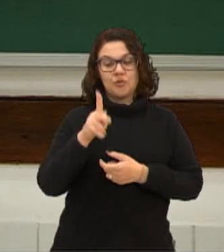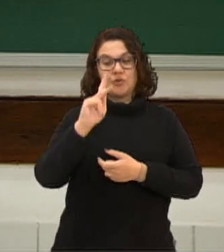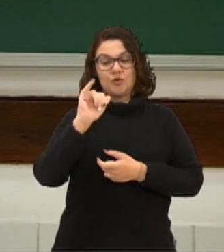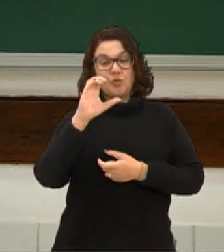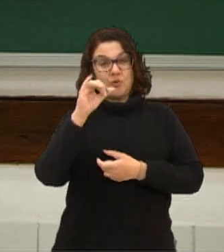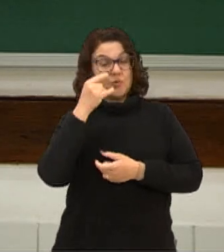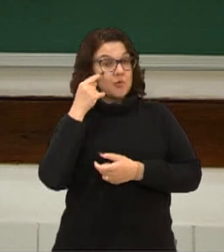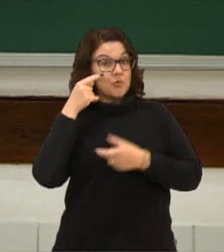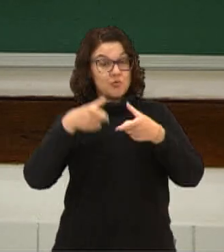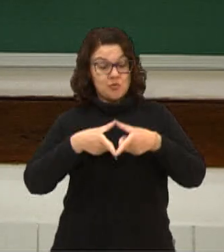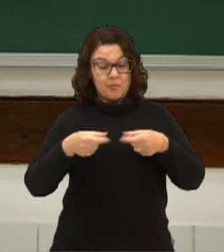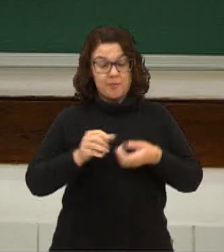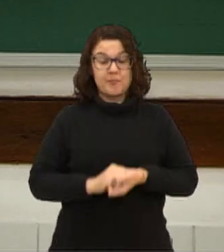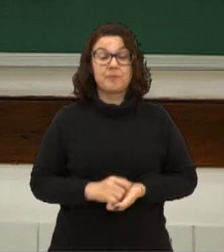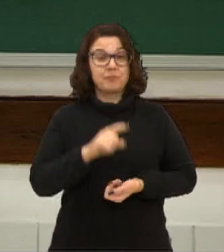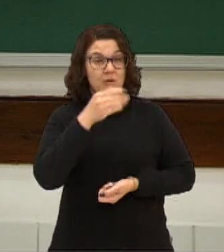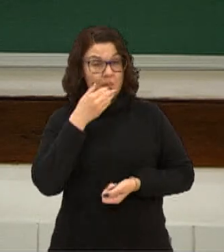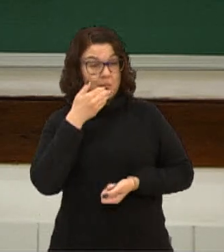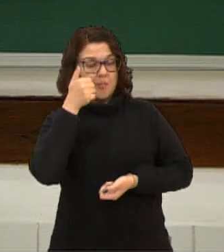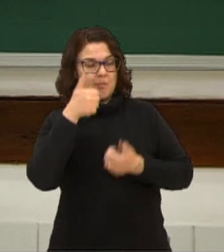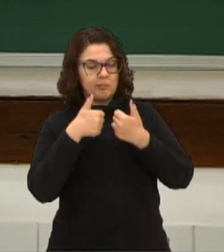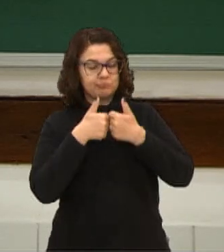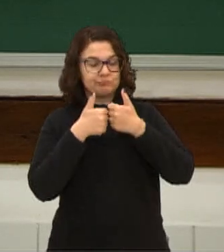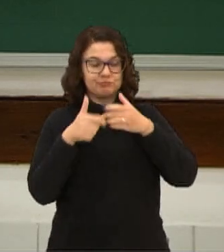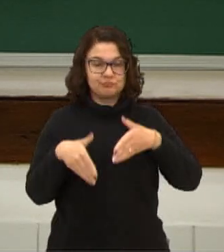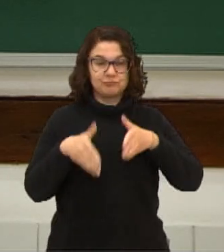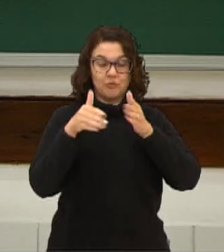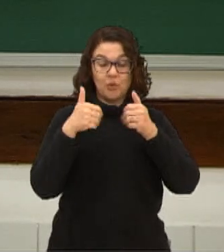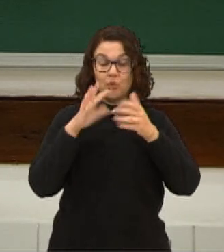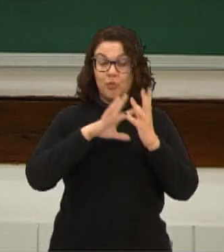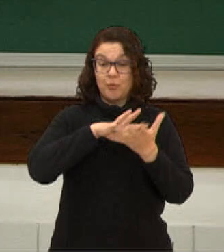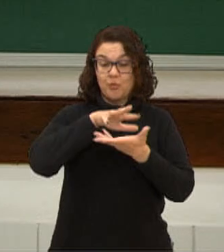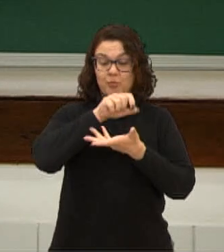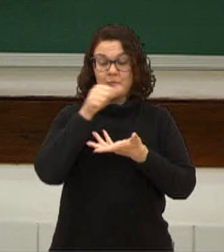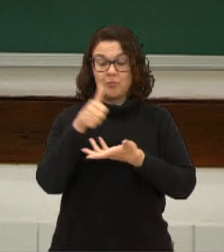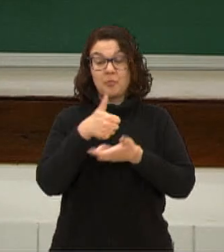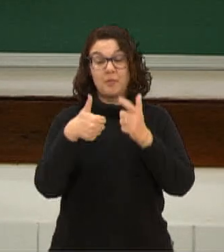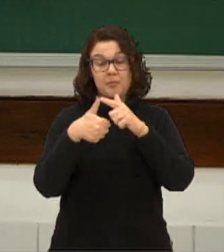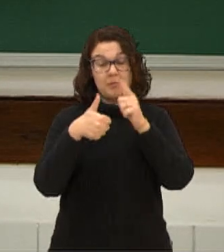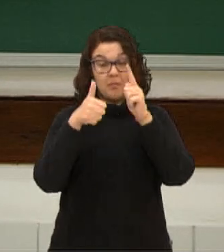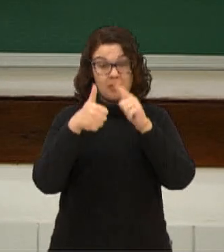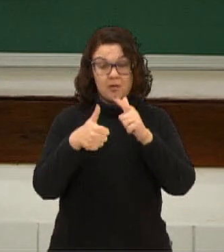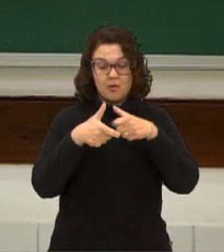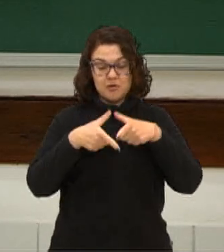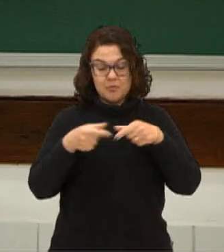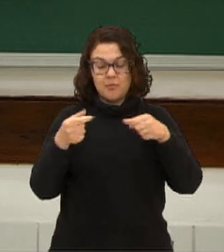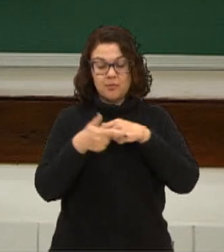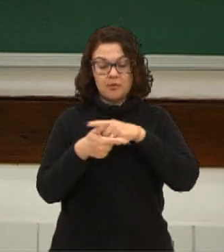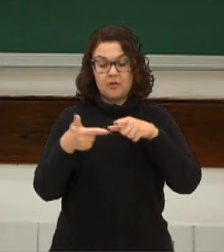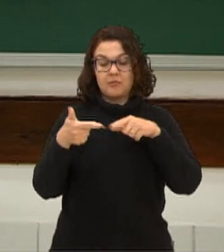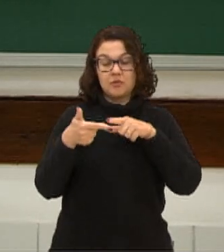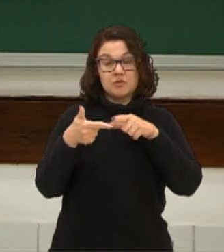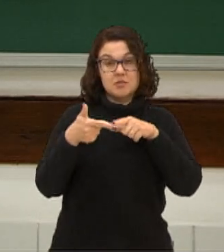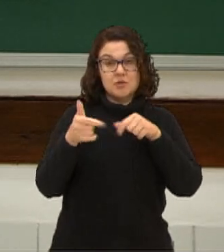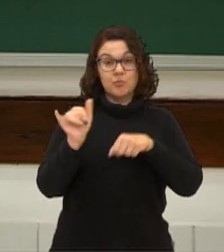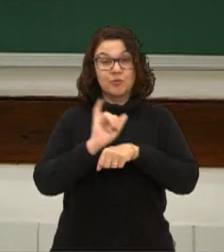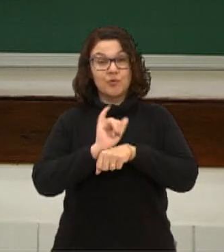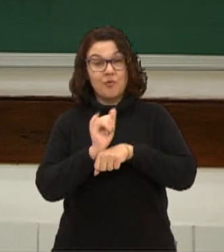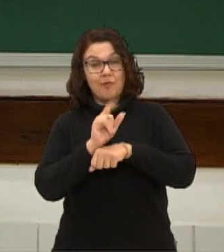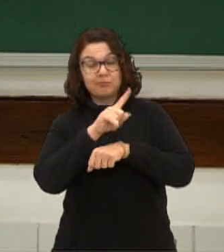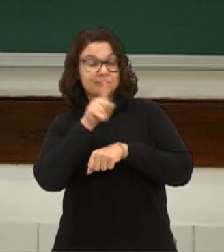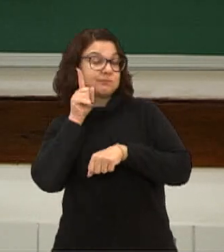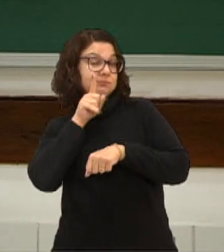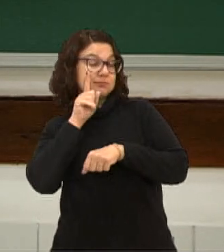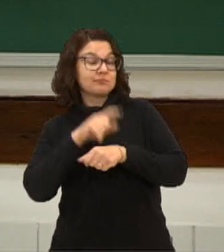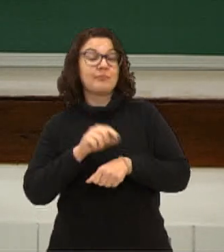considerado aí como o melhor transporte coletivo do mundo. Depois de Tóquio, o segundo é da cidade de Nova York